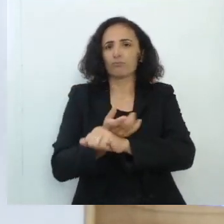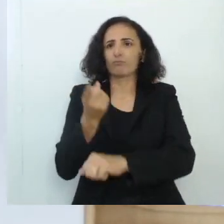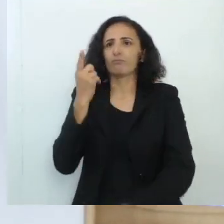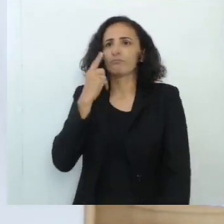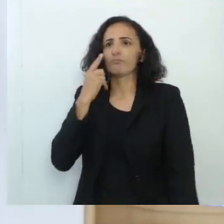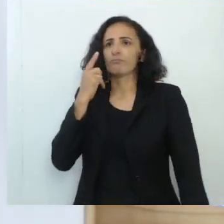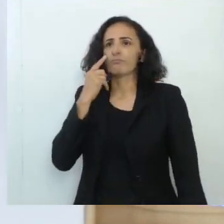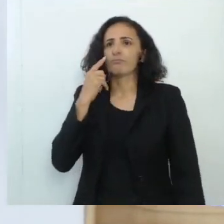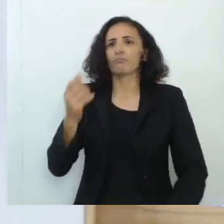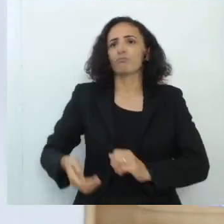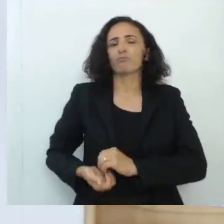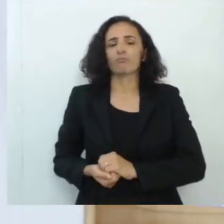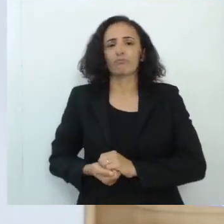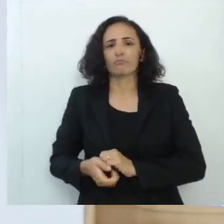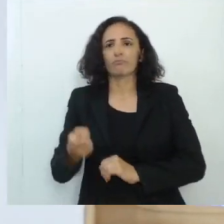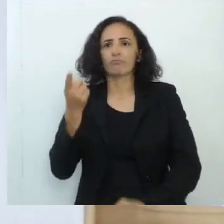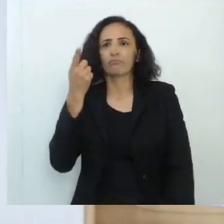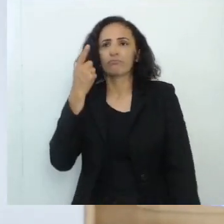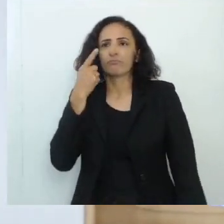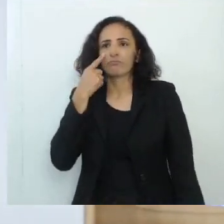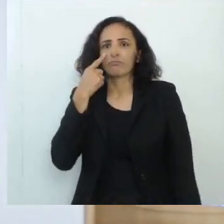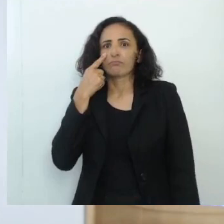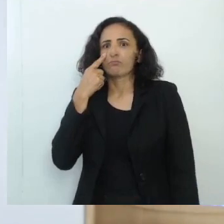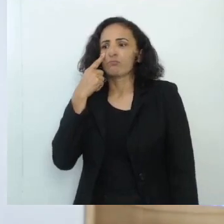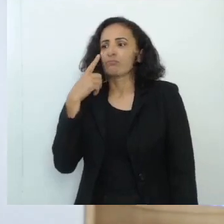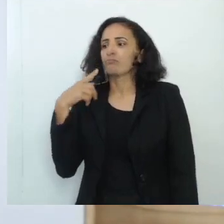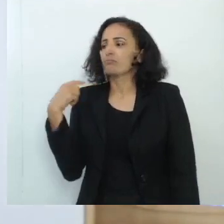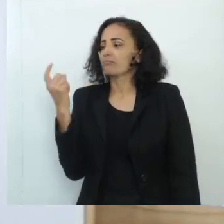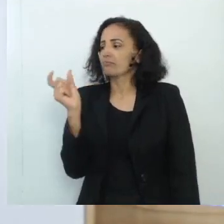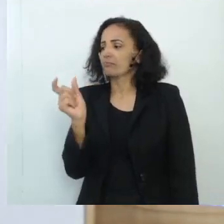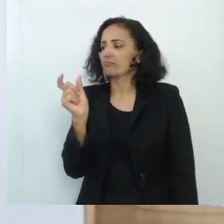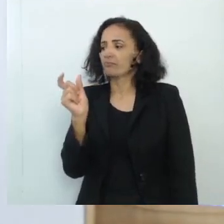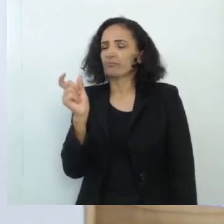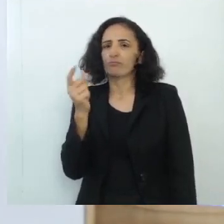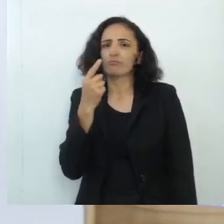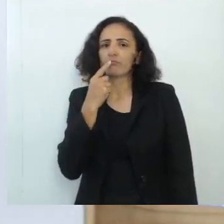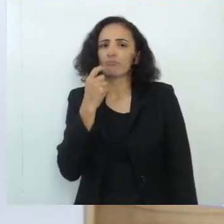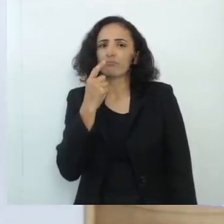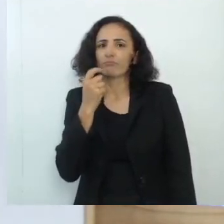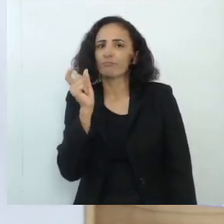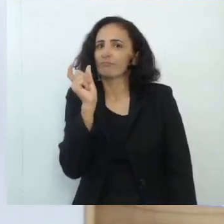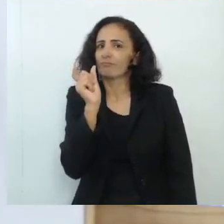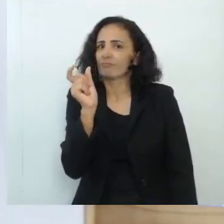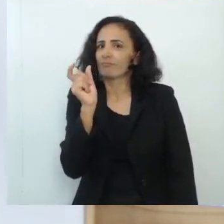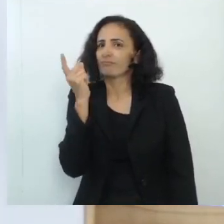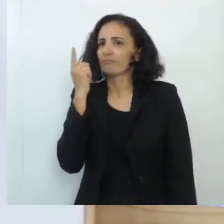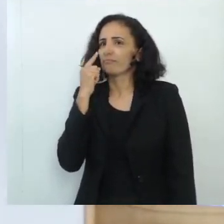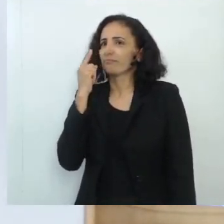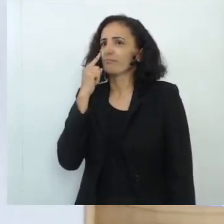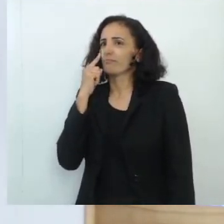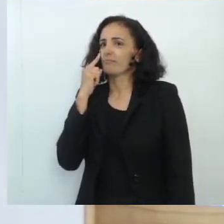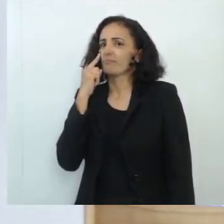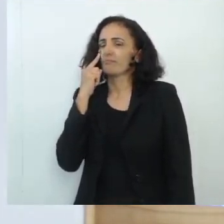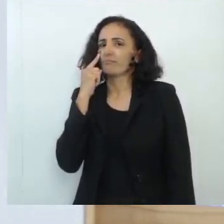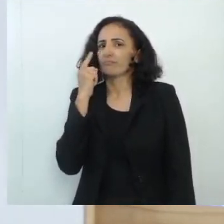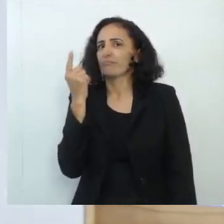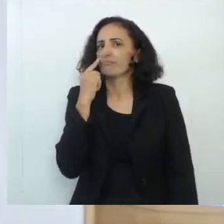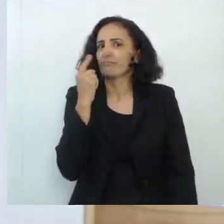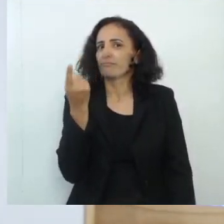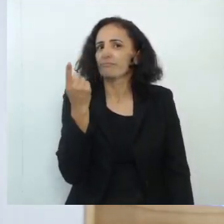de pteridófitas. A gente vai ter que dar conta das pteridófitas, tá? E vai ser assim, preste